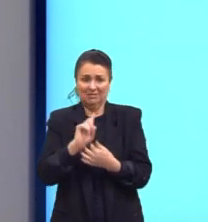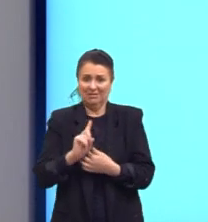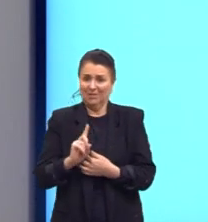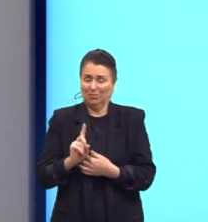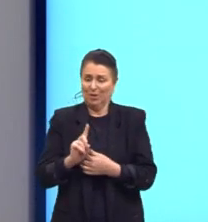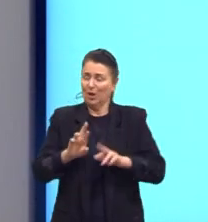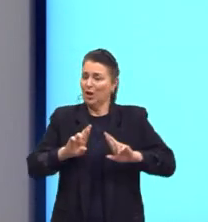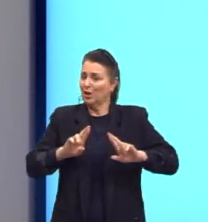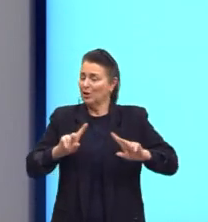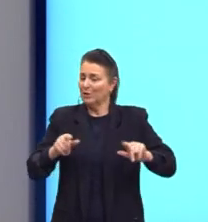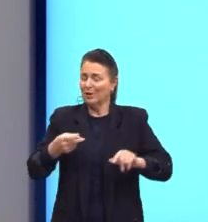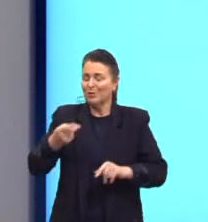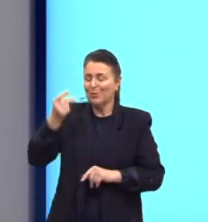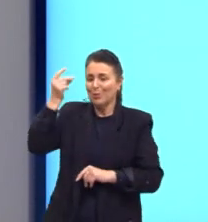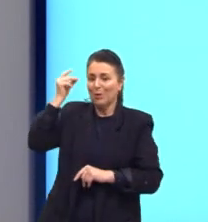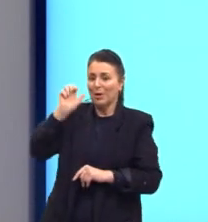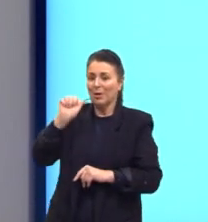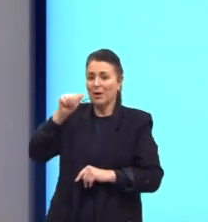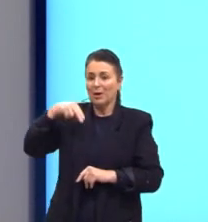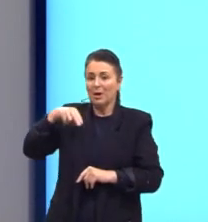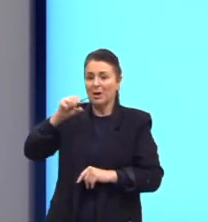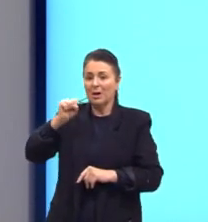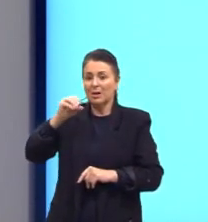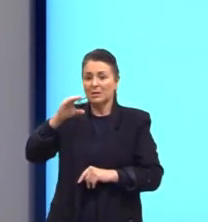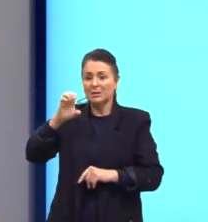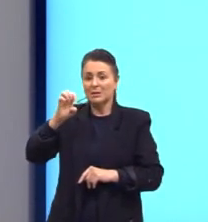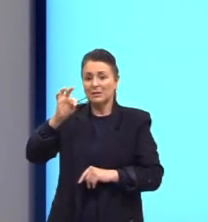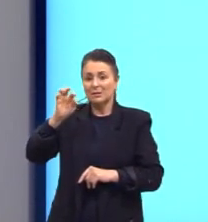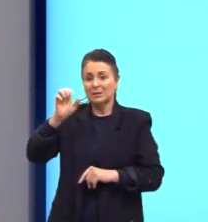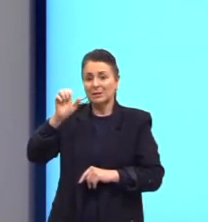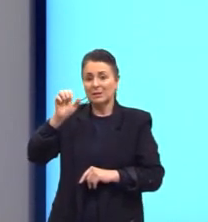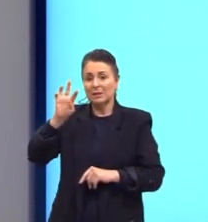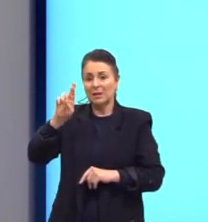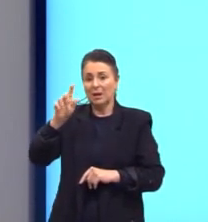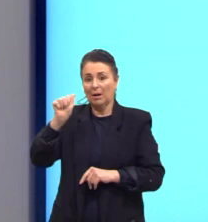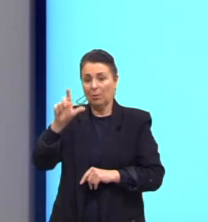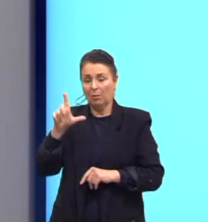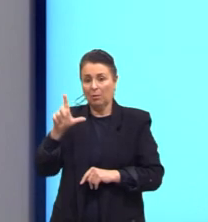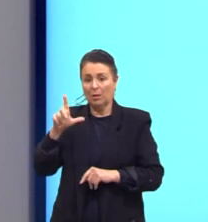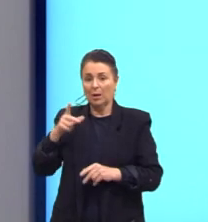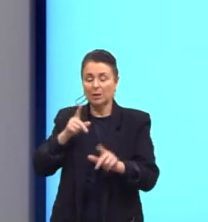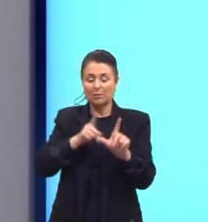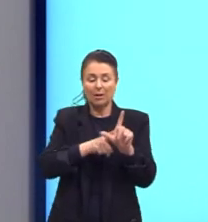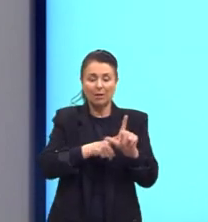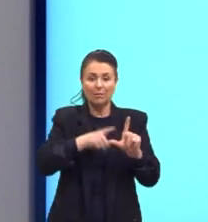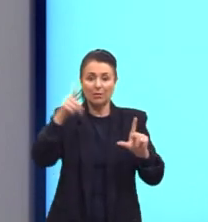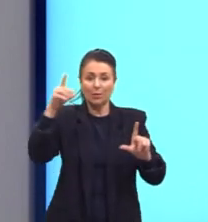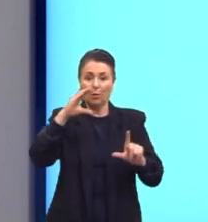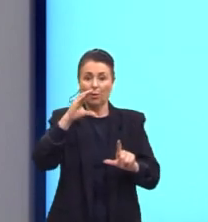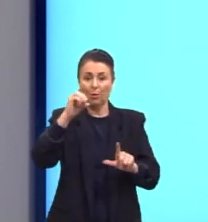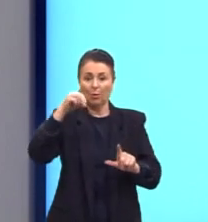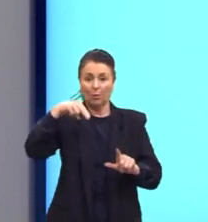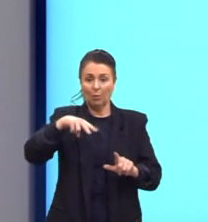uma ancestral hein bom então isso é evolução convergente